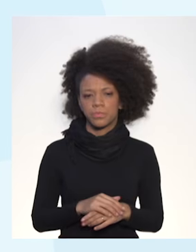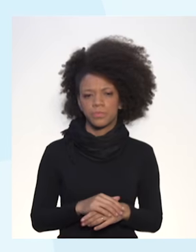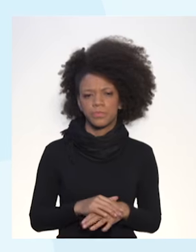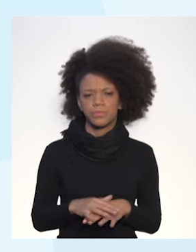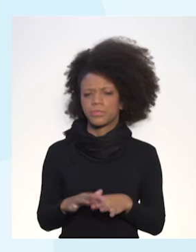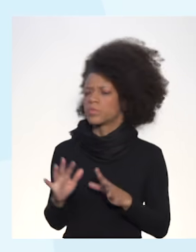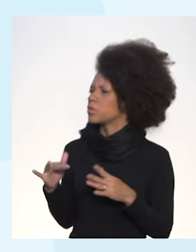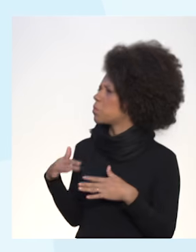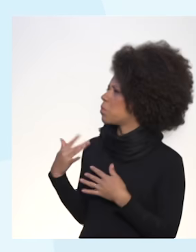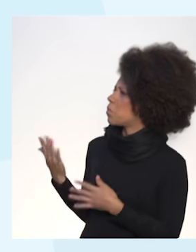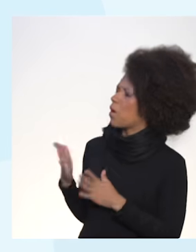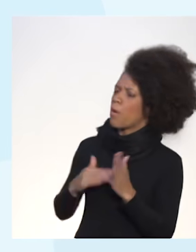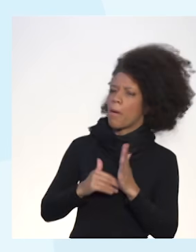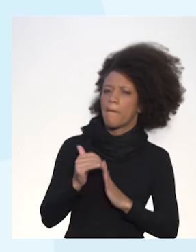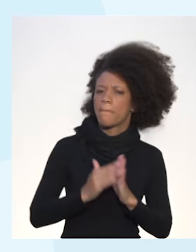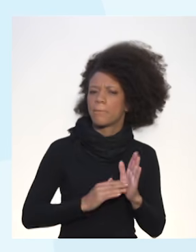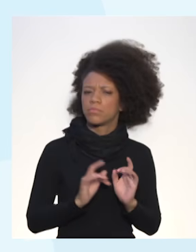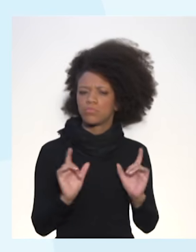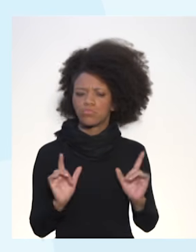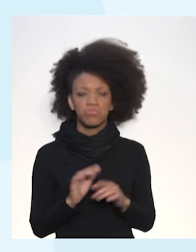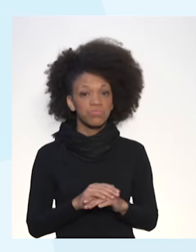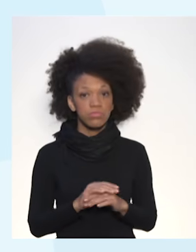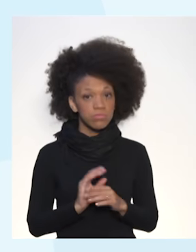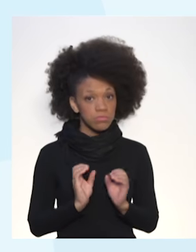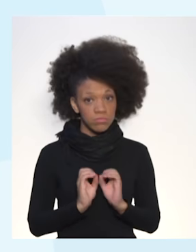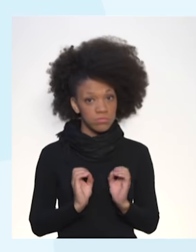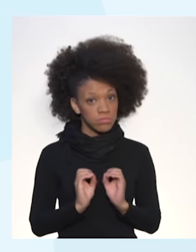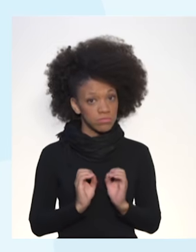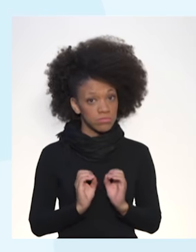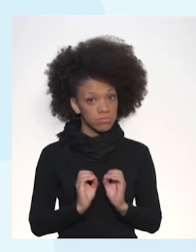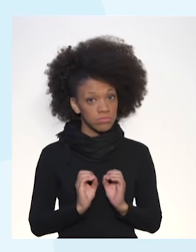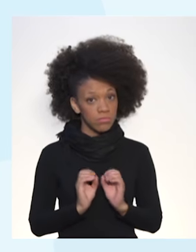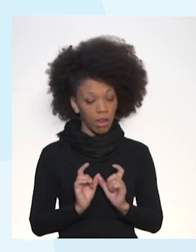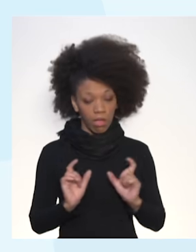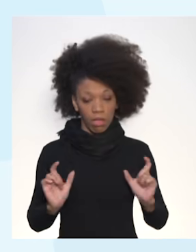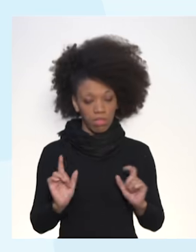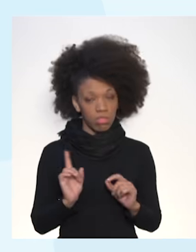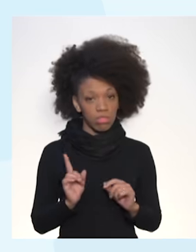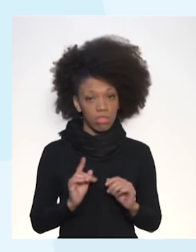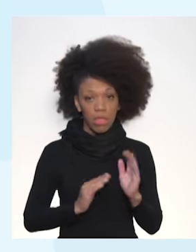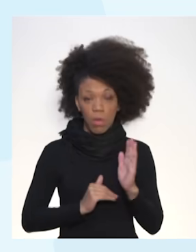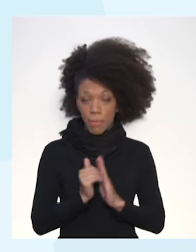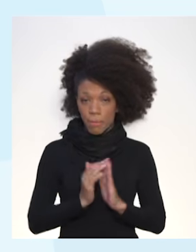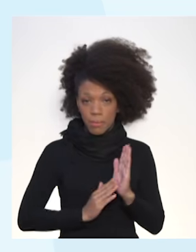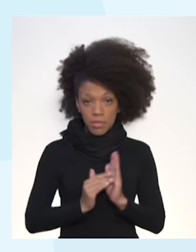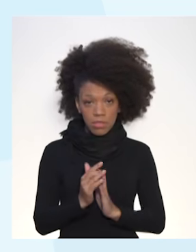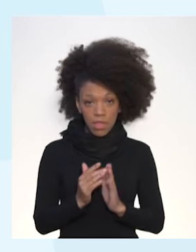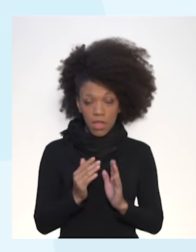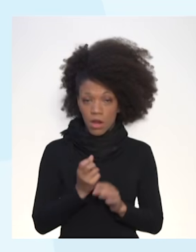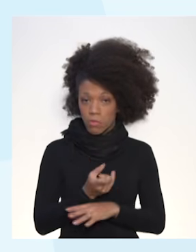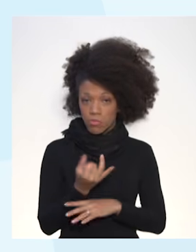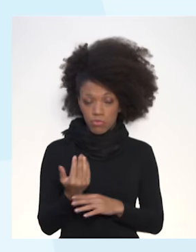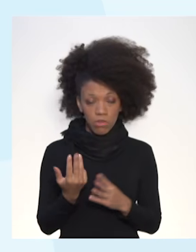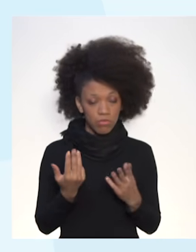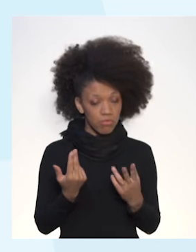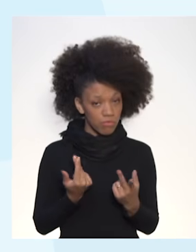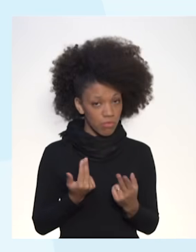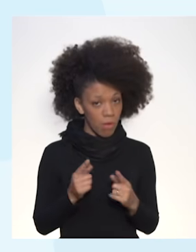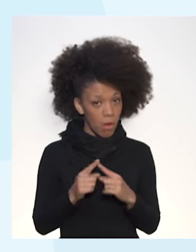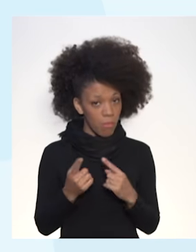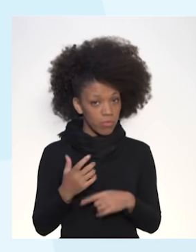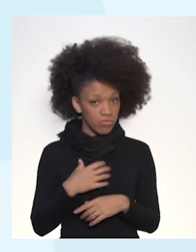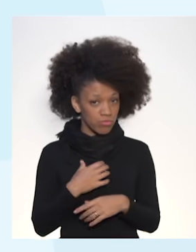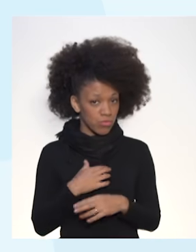qual deles pintou a maior área da folha? Nenhum deles, né? Os três pintaram a mesma parte da folha, só que de uma